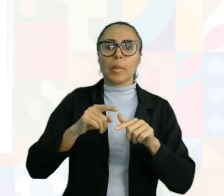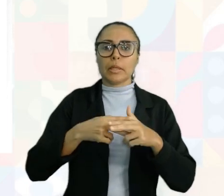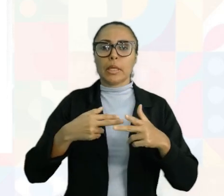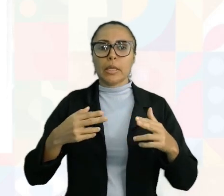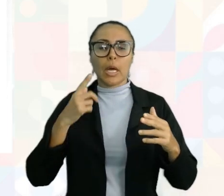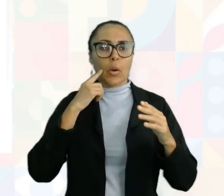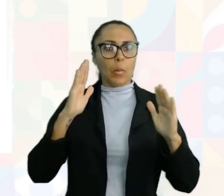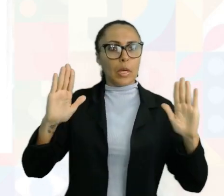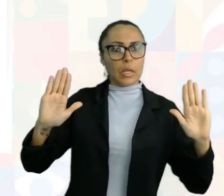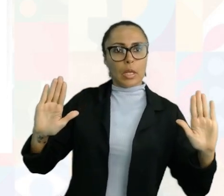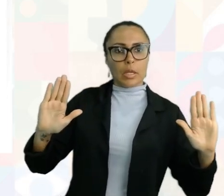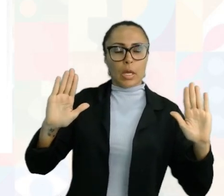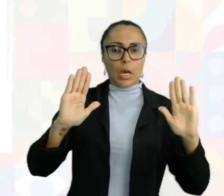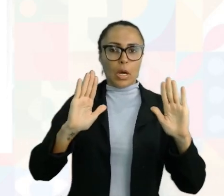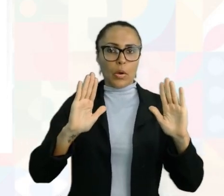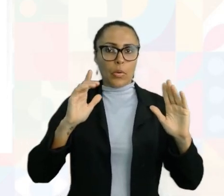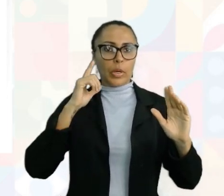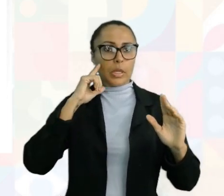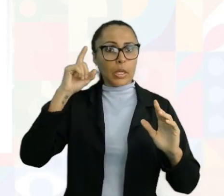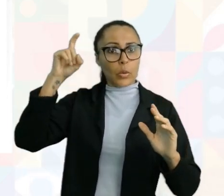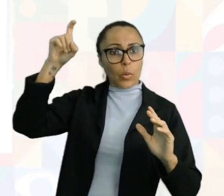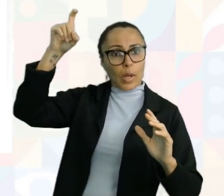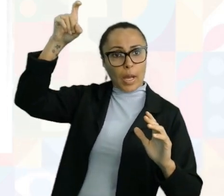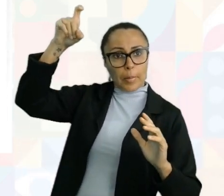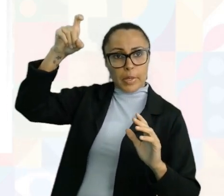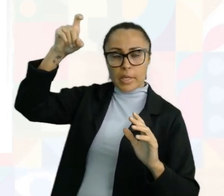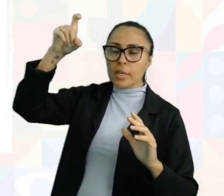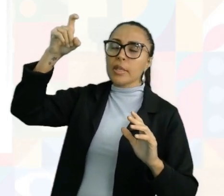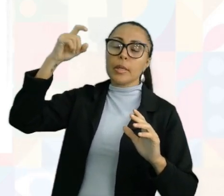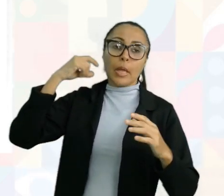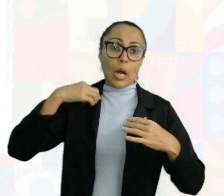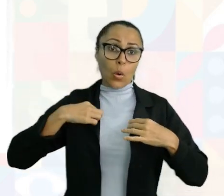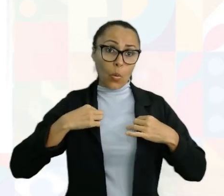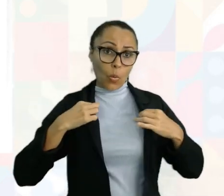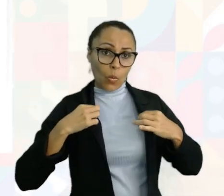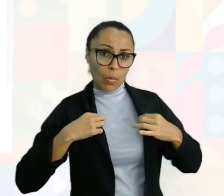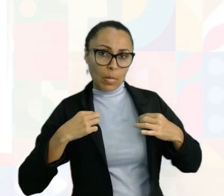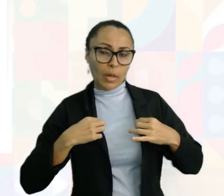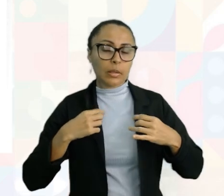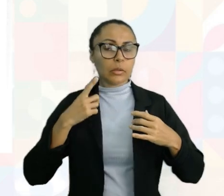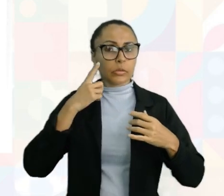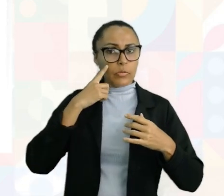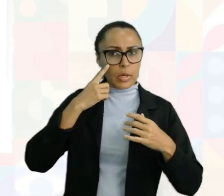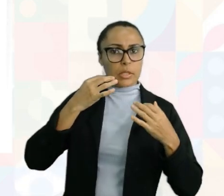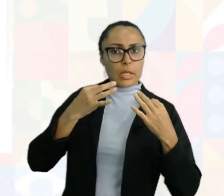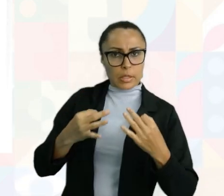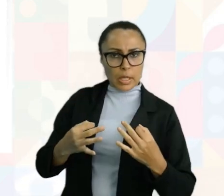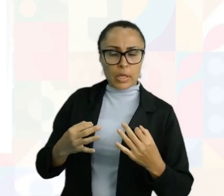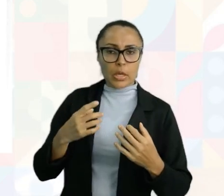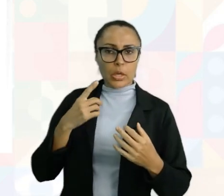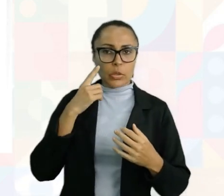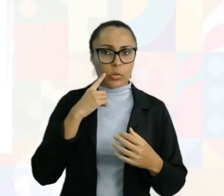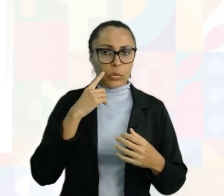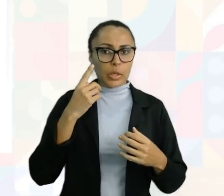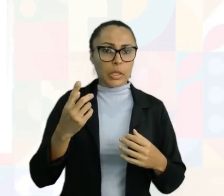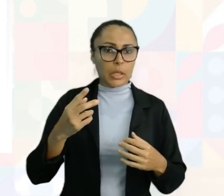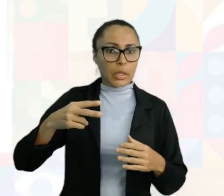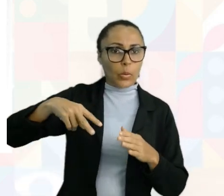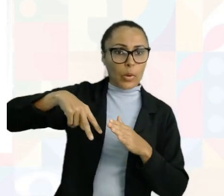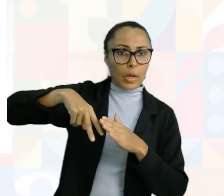interna, vai caber um cabide para você colocar uma roupa, né, pendurada, vai caber calças e